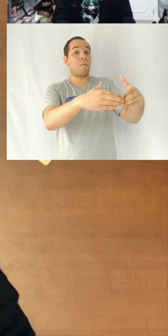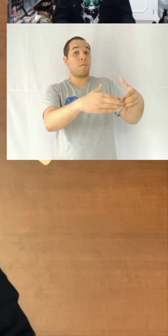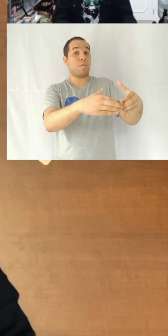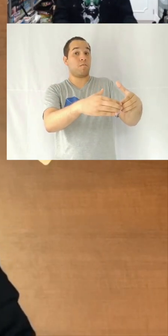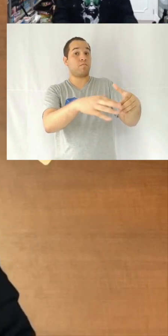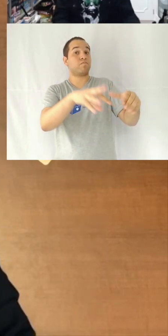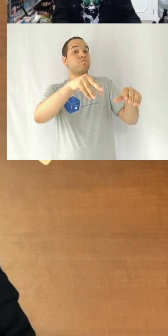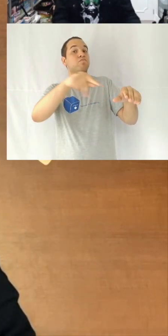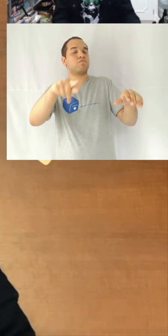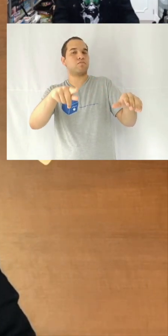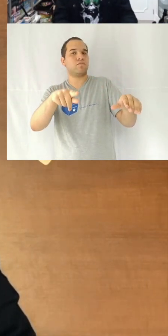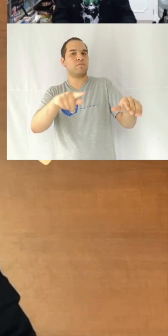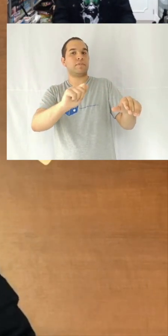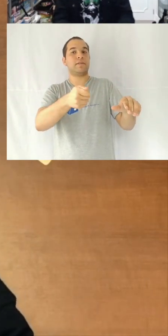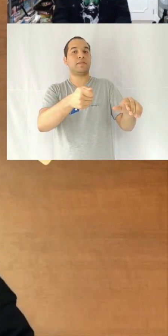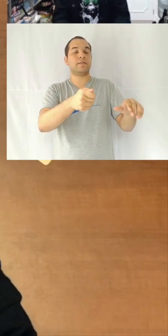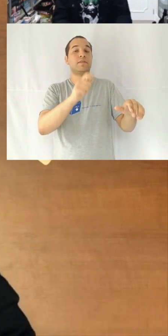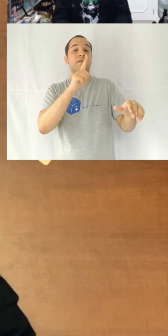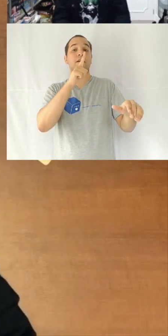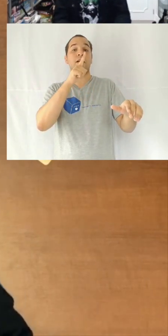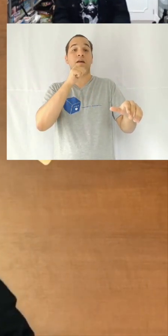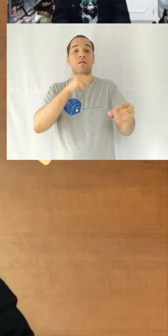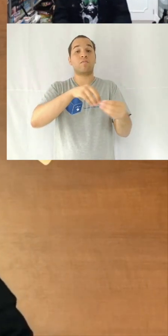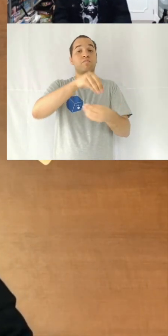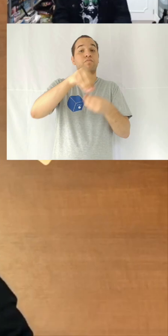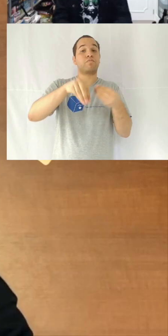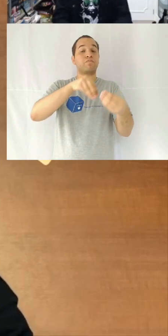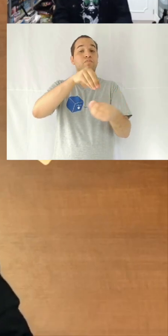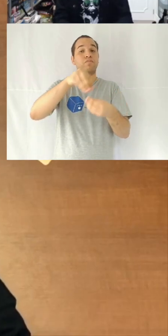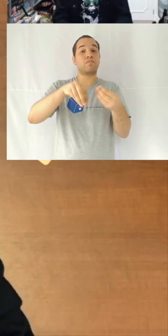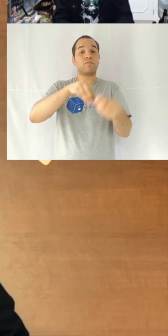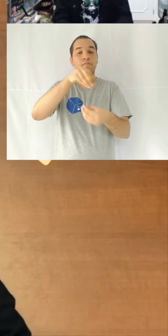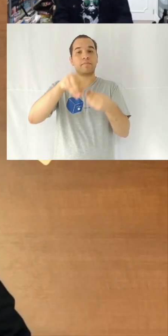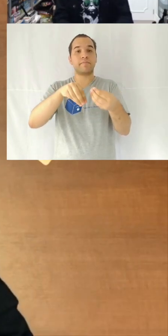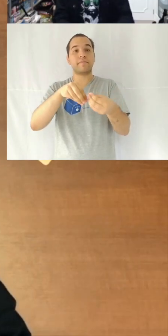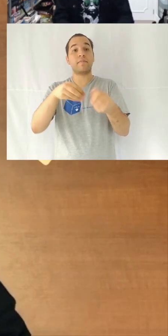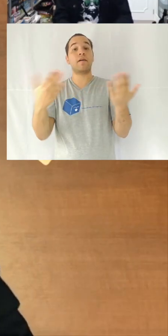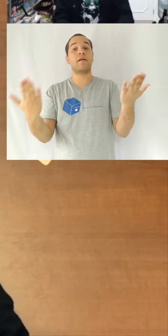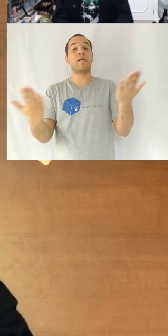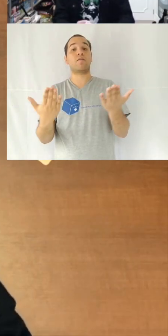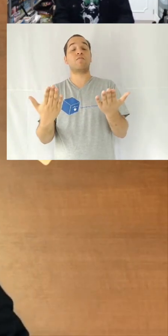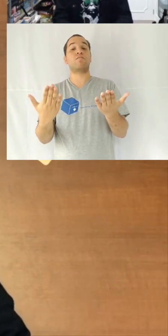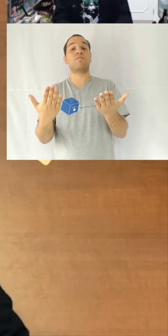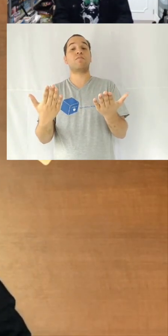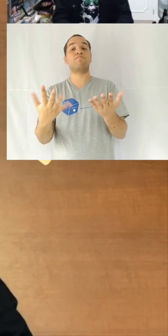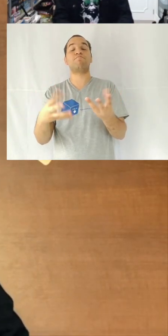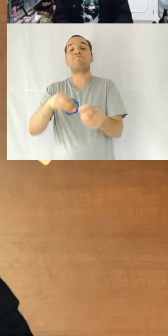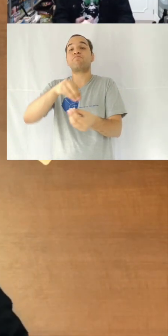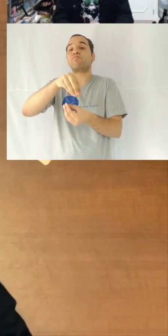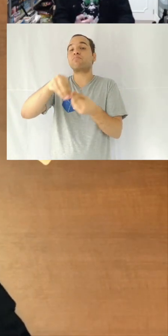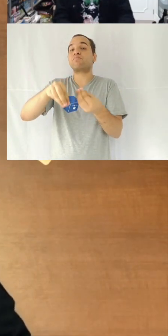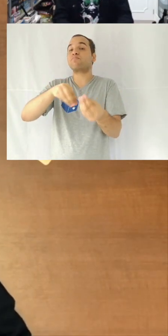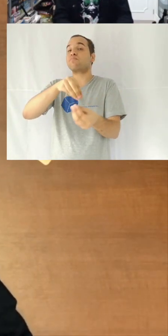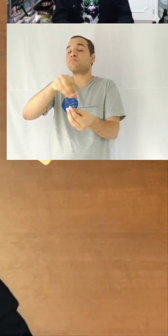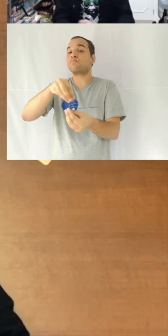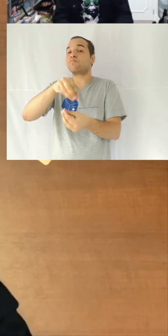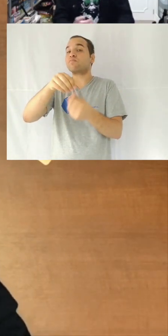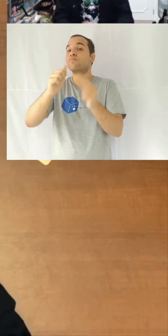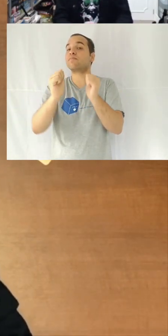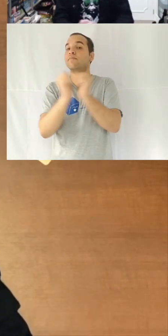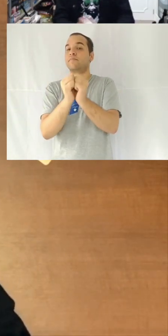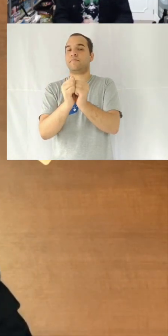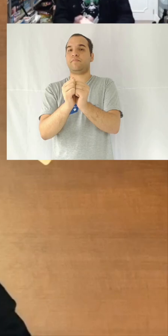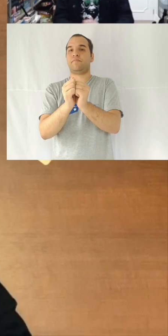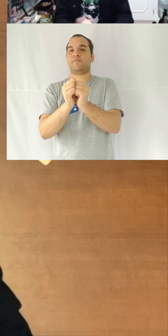e a chave está na água, e você vai colocar eles aqui nesse monte, junto com essas seis aqui, e aí sim você vai embaralhar